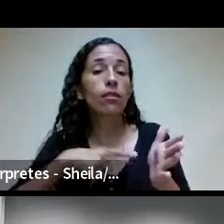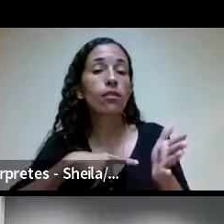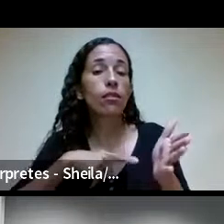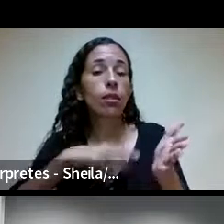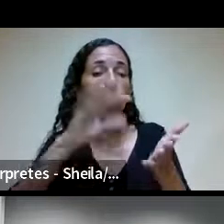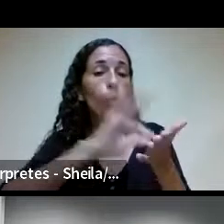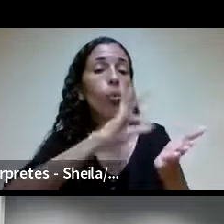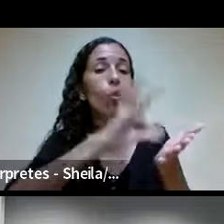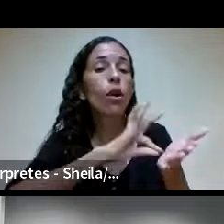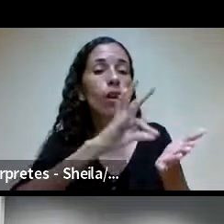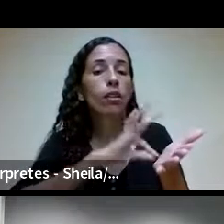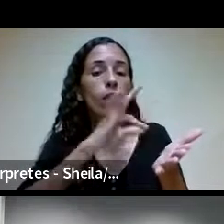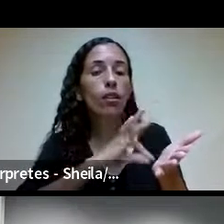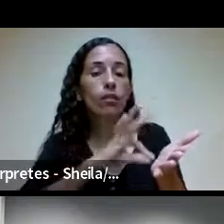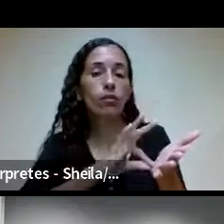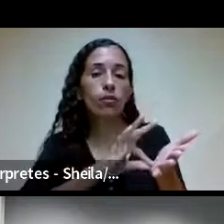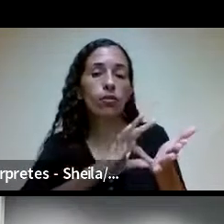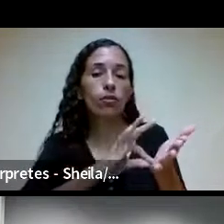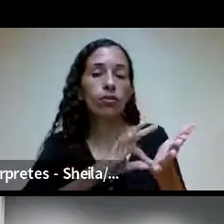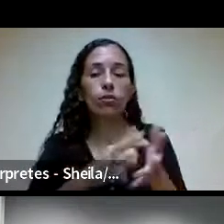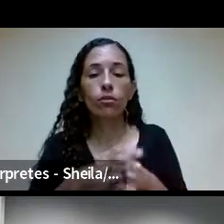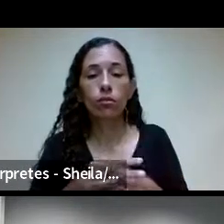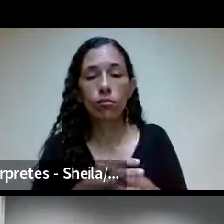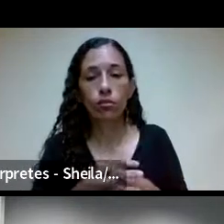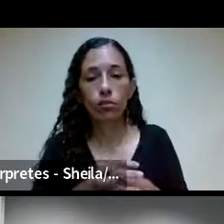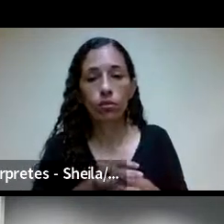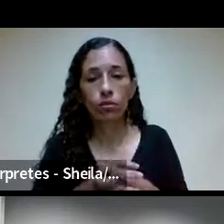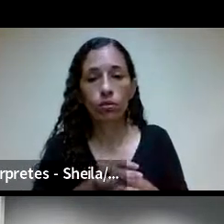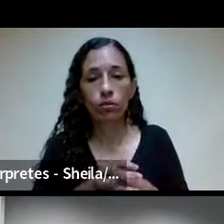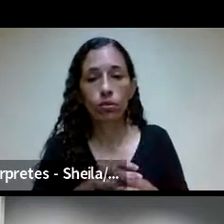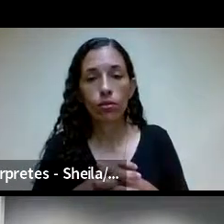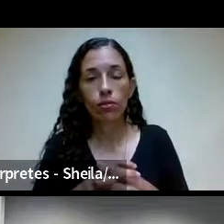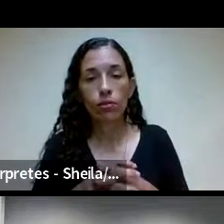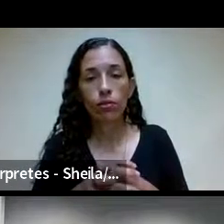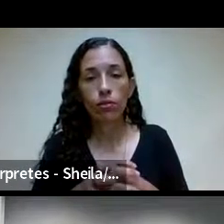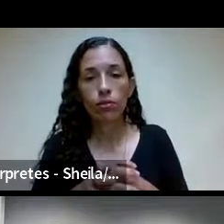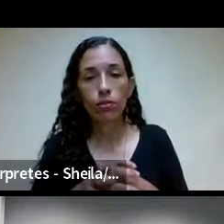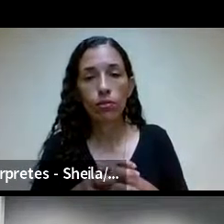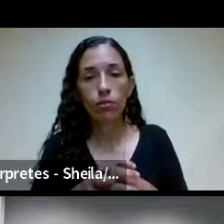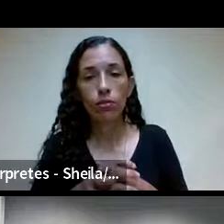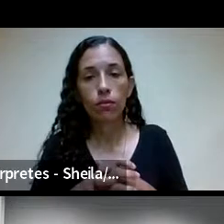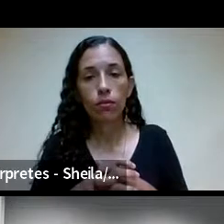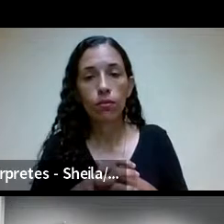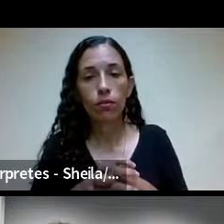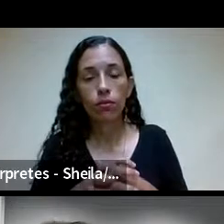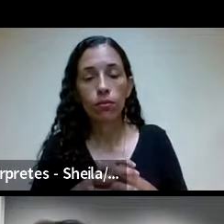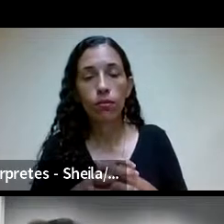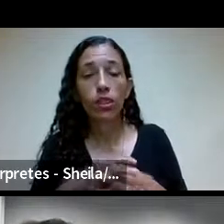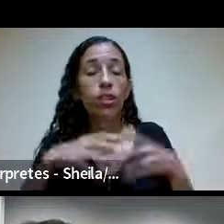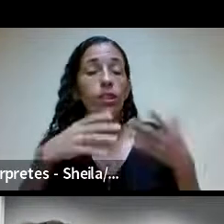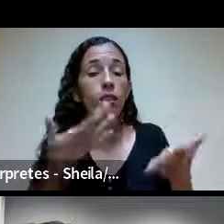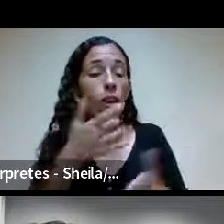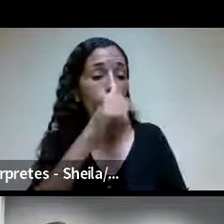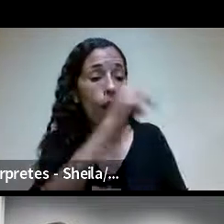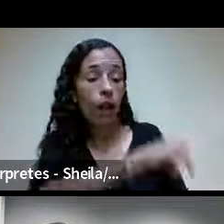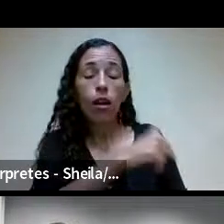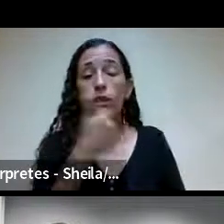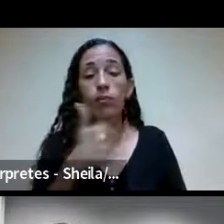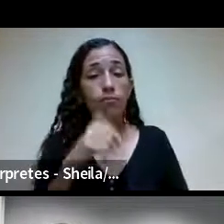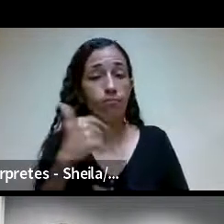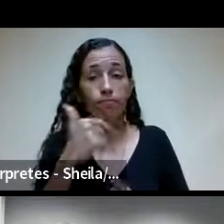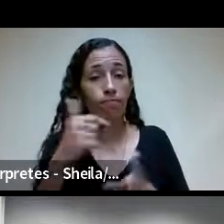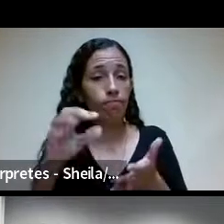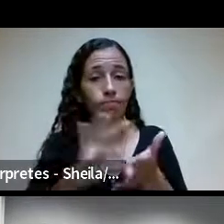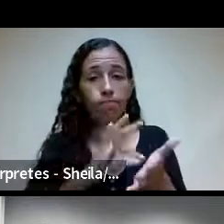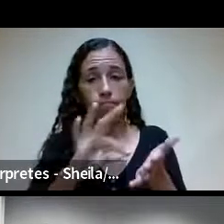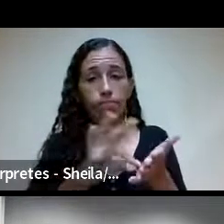processuais, o que nos mesmos dispositivos prevê o que corresponde ao cadastramento da citação ou